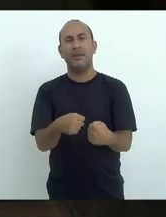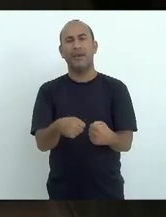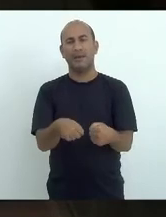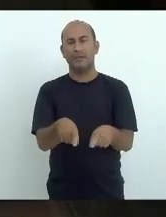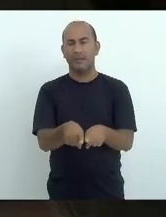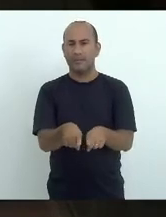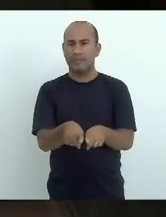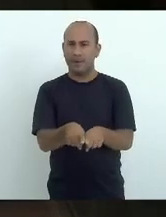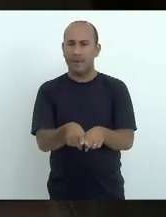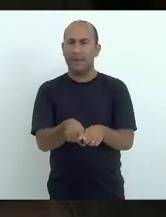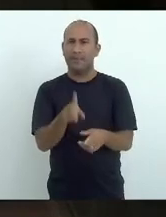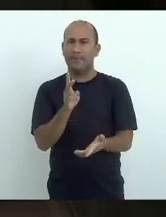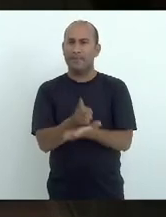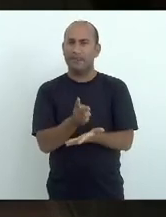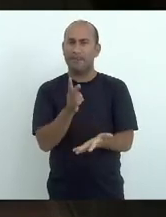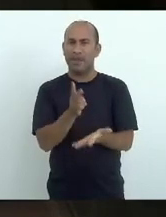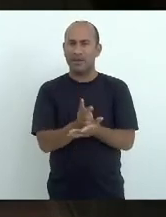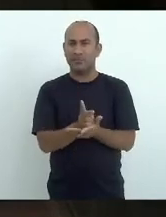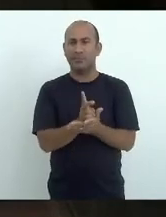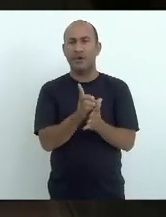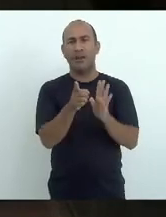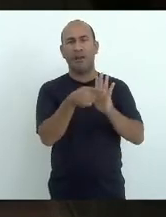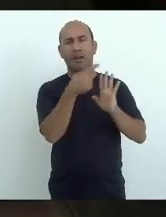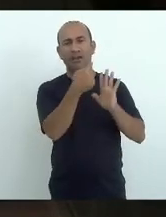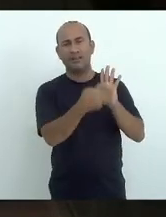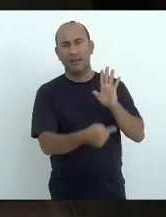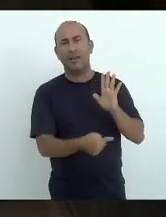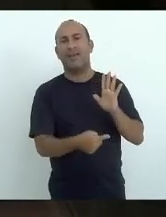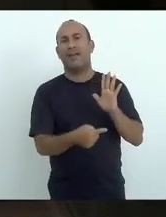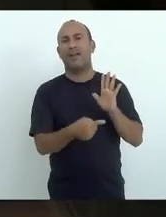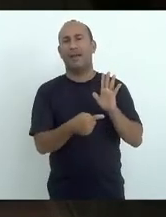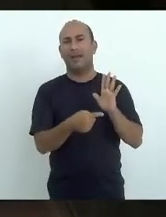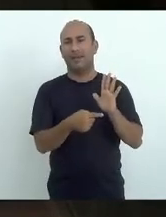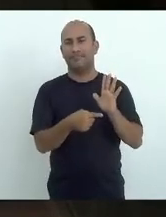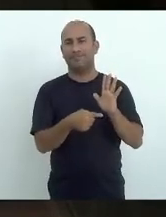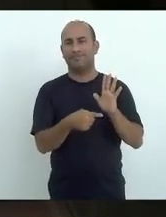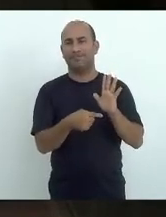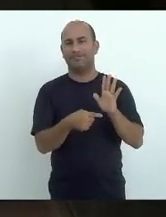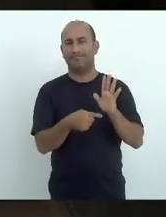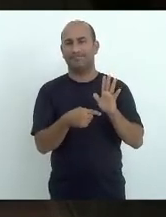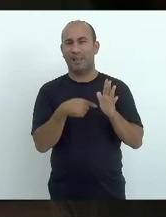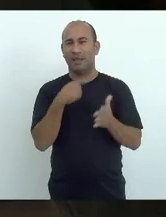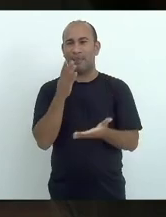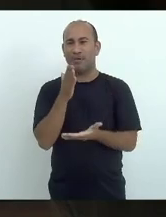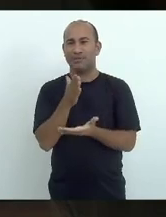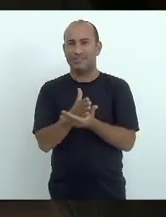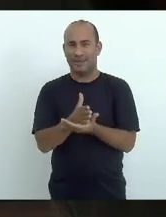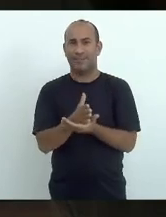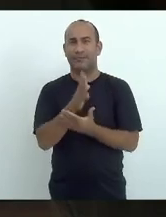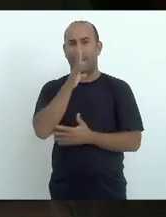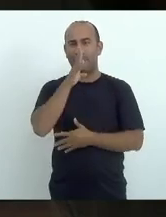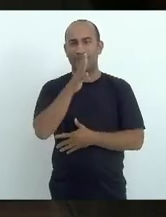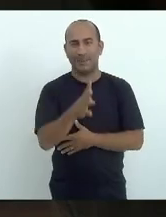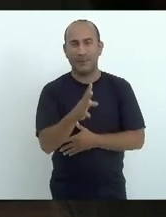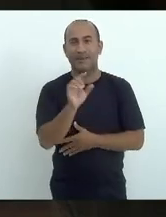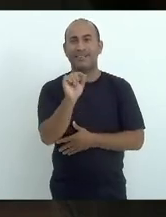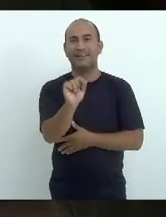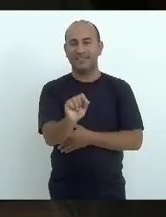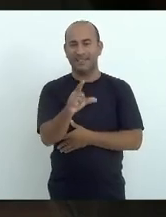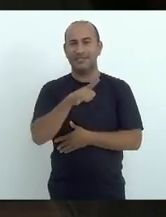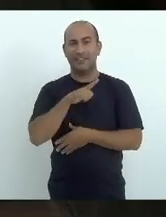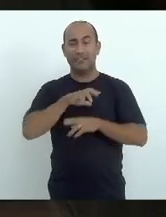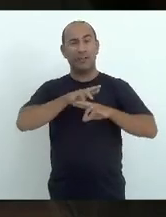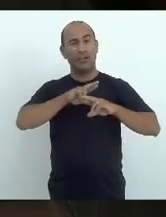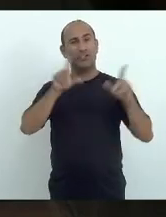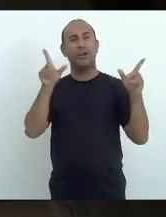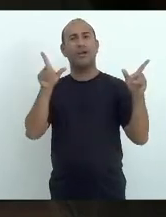mesmo de anular processos acusatórios que houvesse